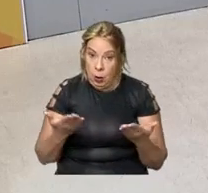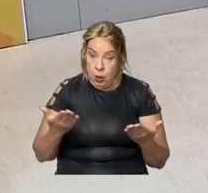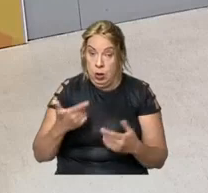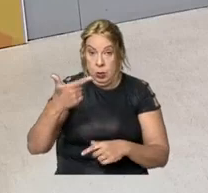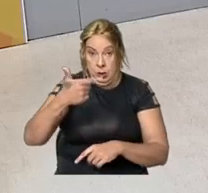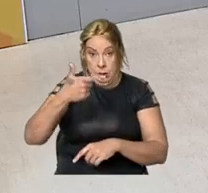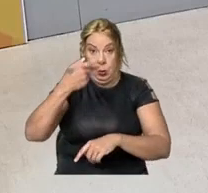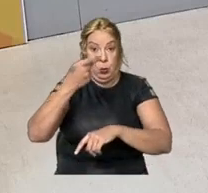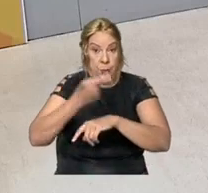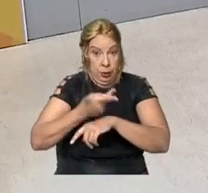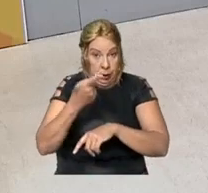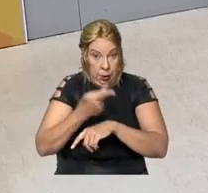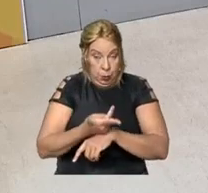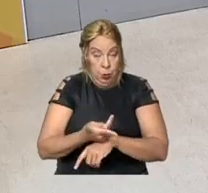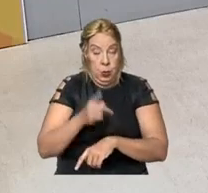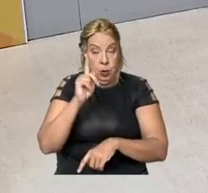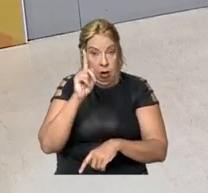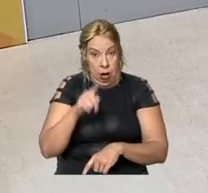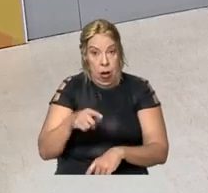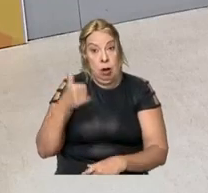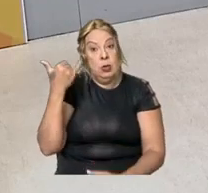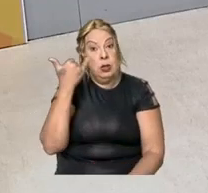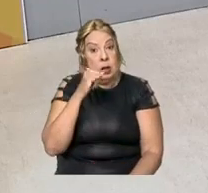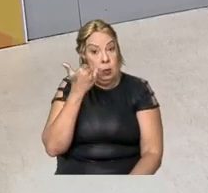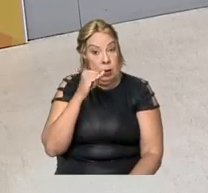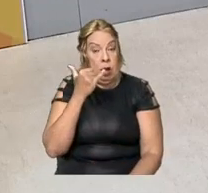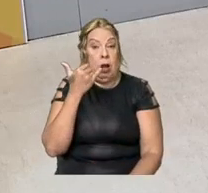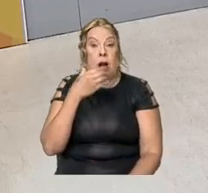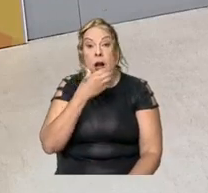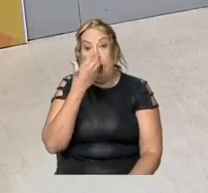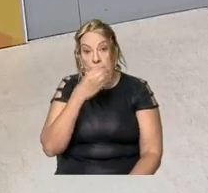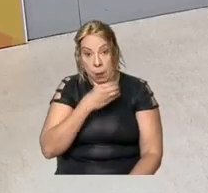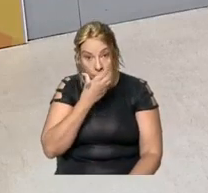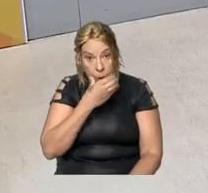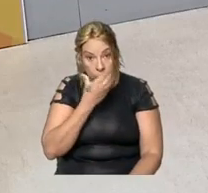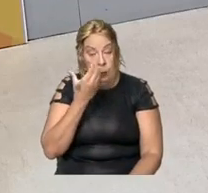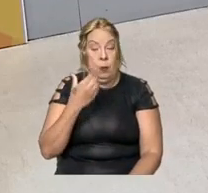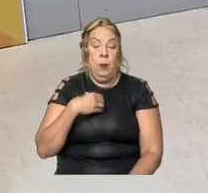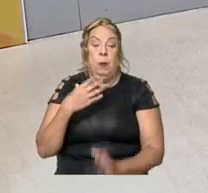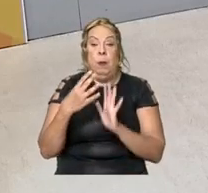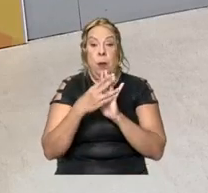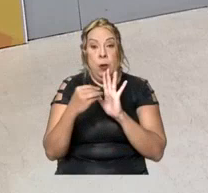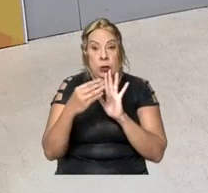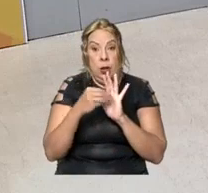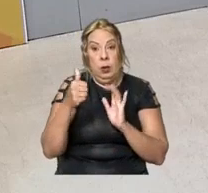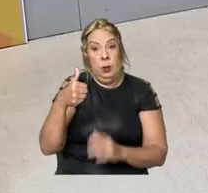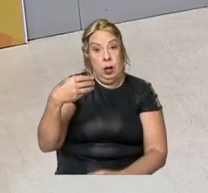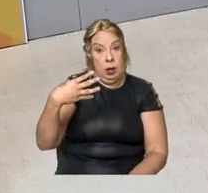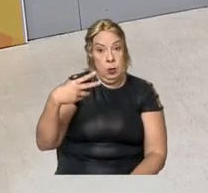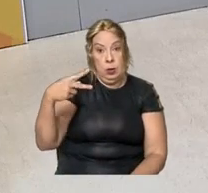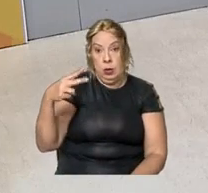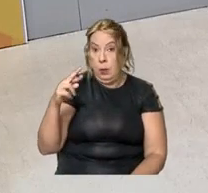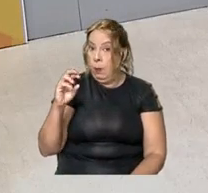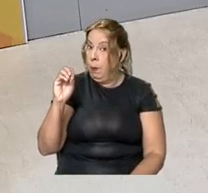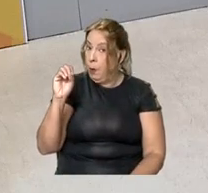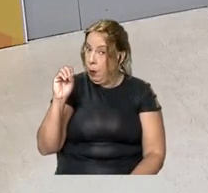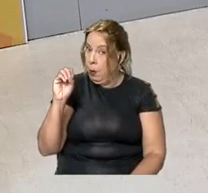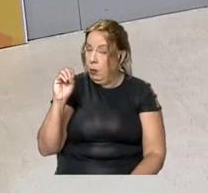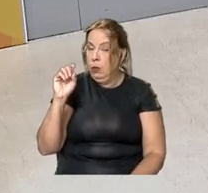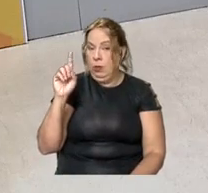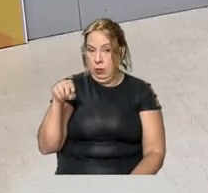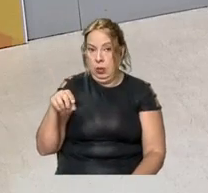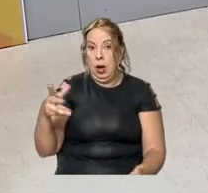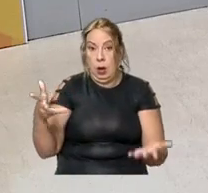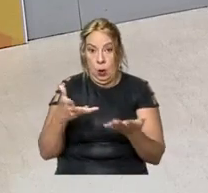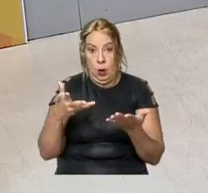né? Já saiu novo, meu Deus, é uma velocidade que esses negócios vão atualizando já. Tem mais novo, mas esse é tão bom quanto,